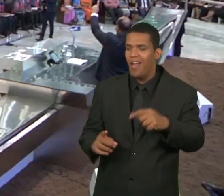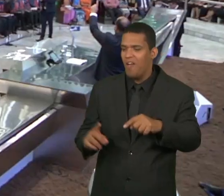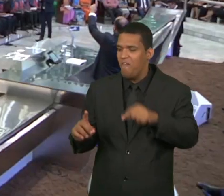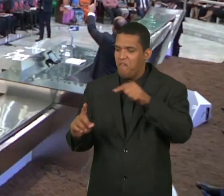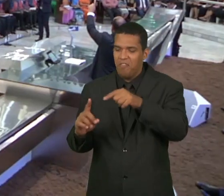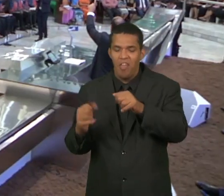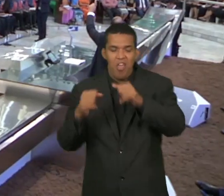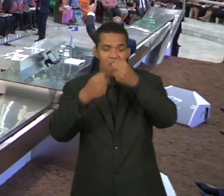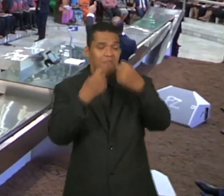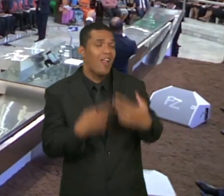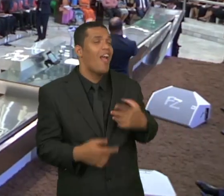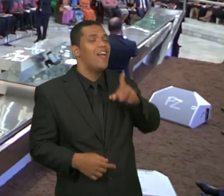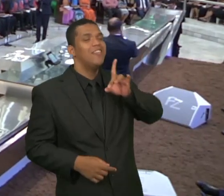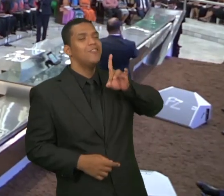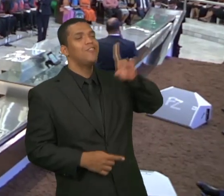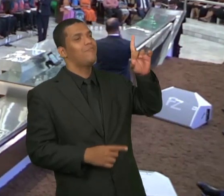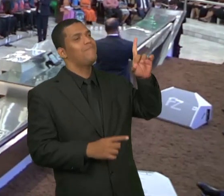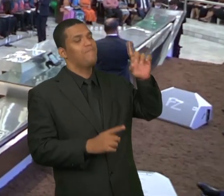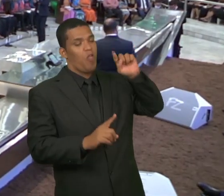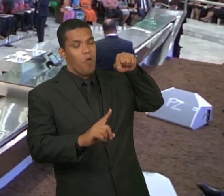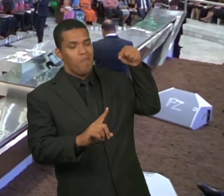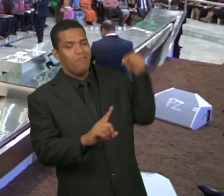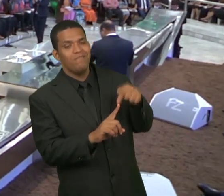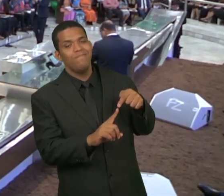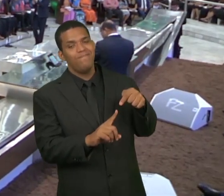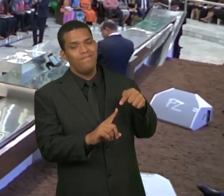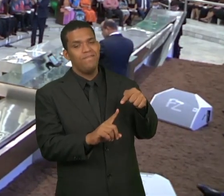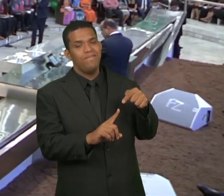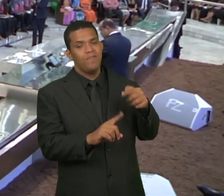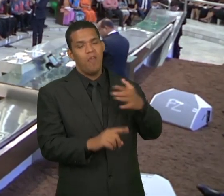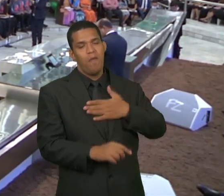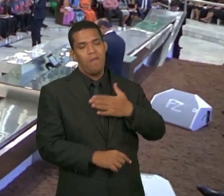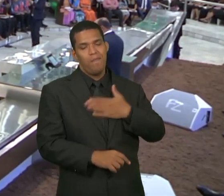foi o propósito de Deus.